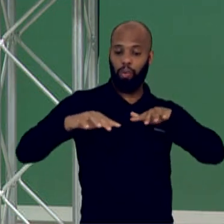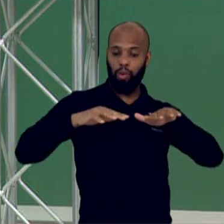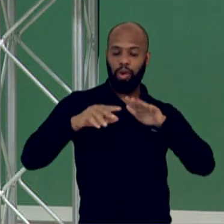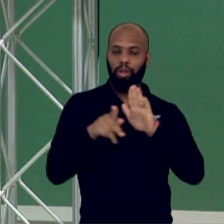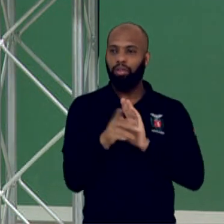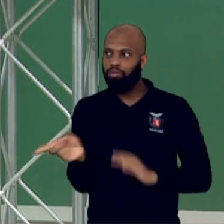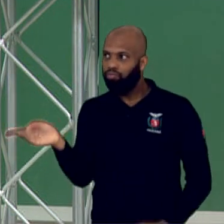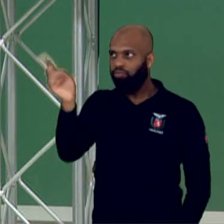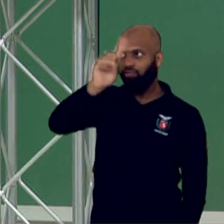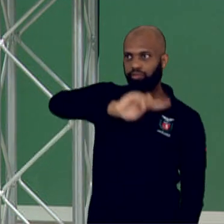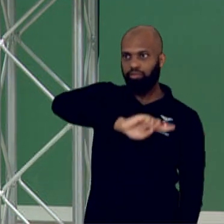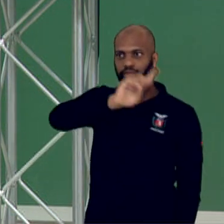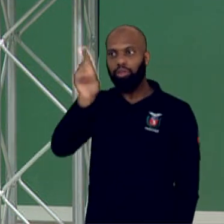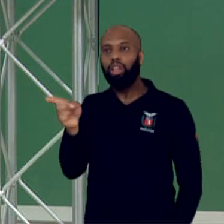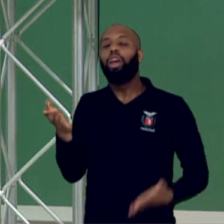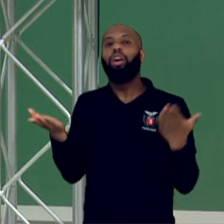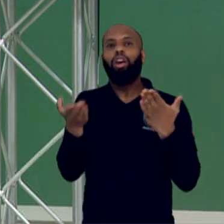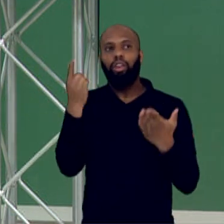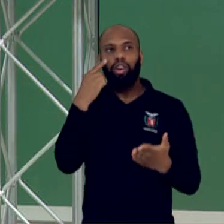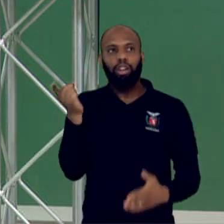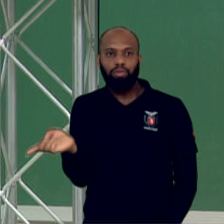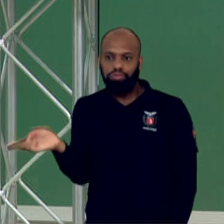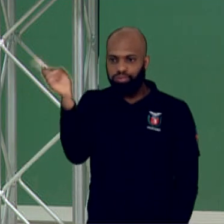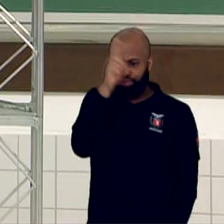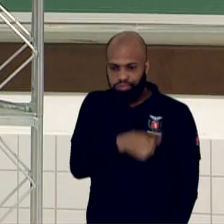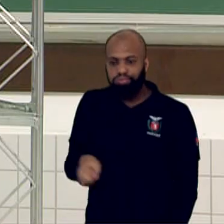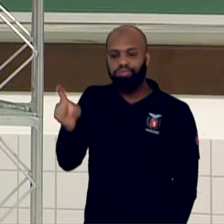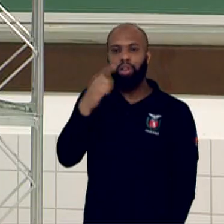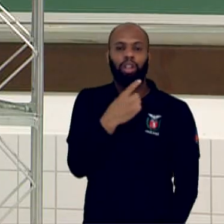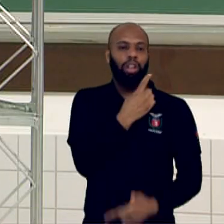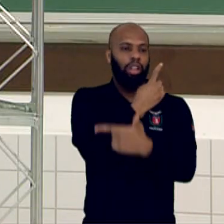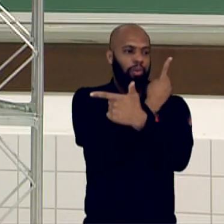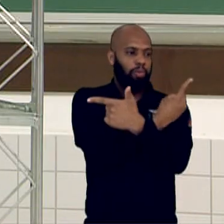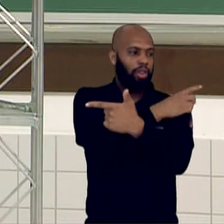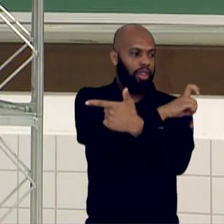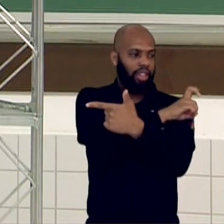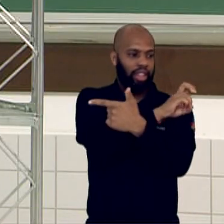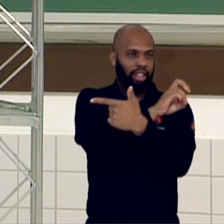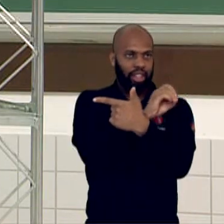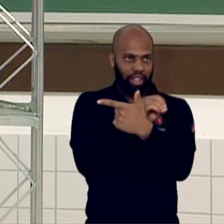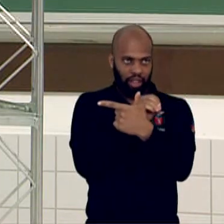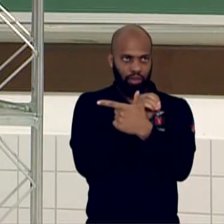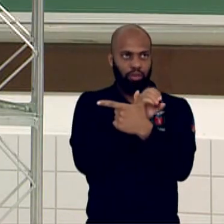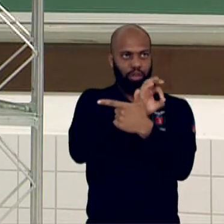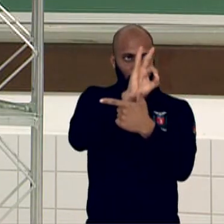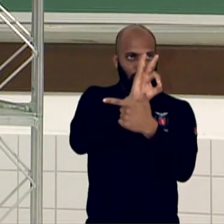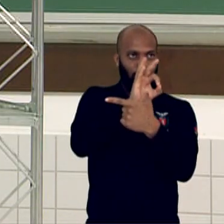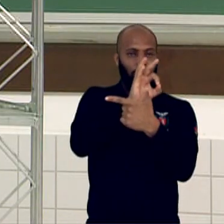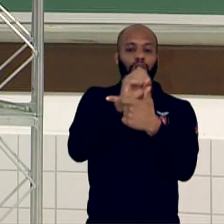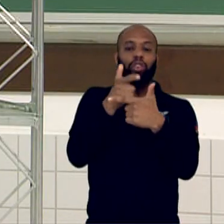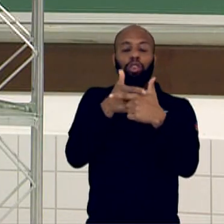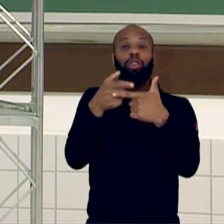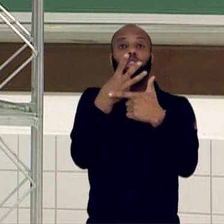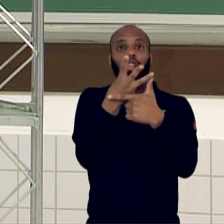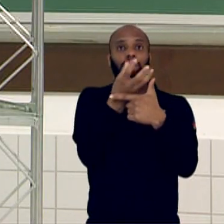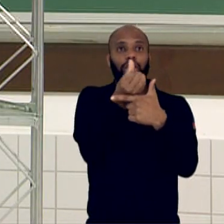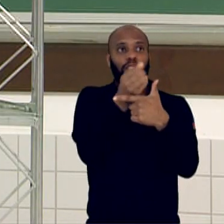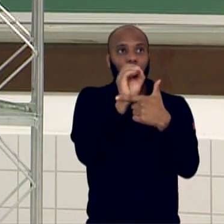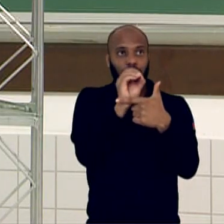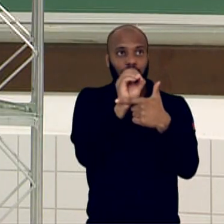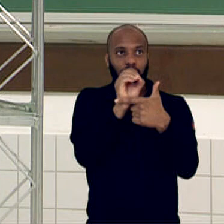E olha o movimento do arco de 1500 graus. Ele dá 4 voltas, uma a mais, né, e ainda